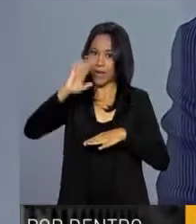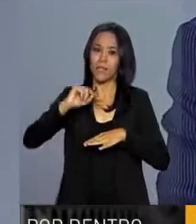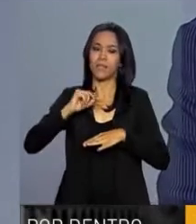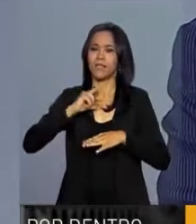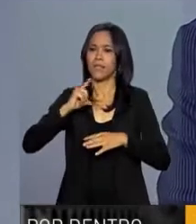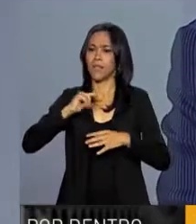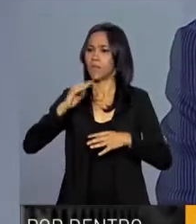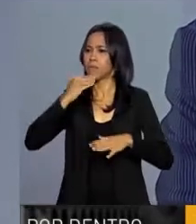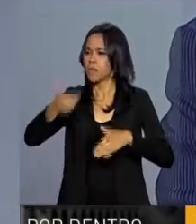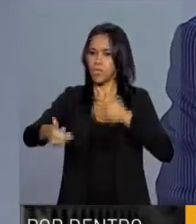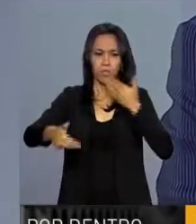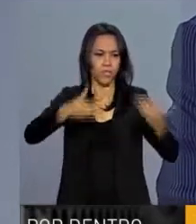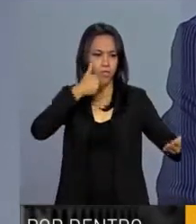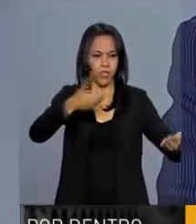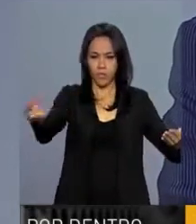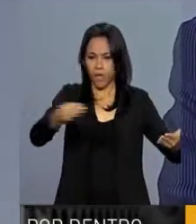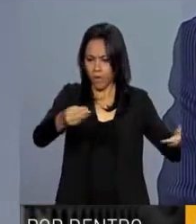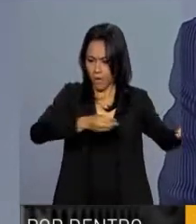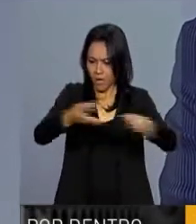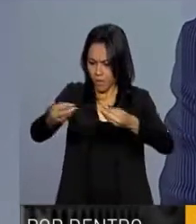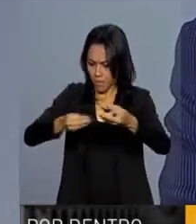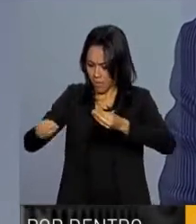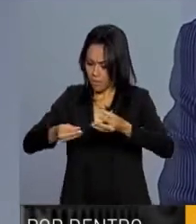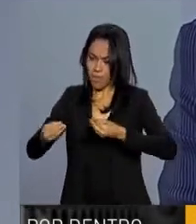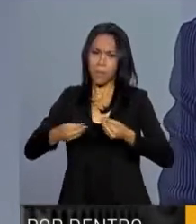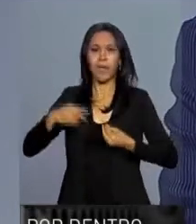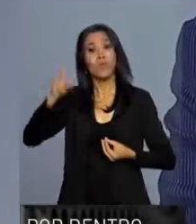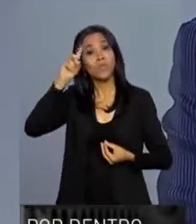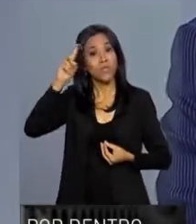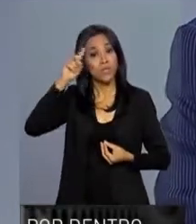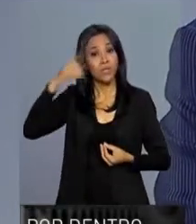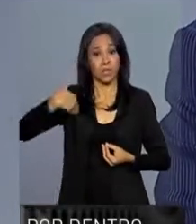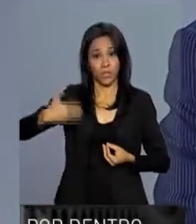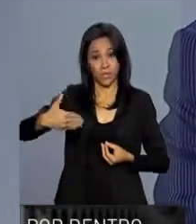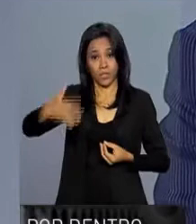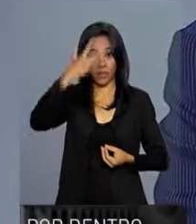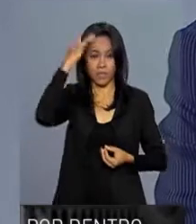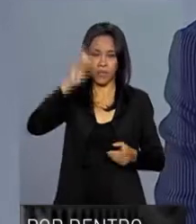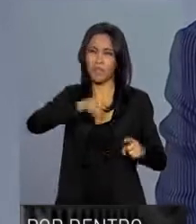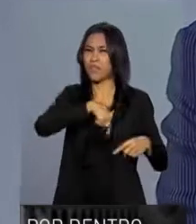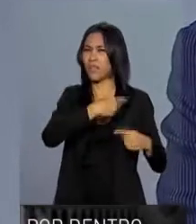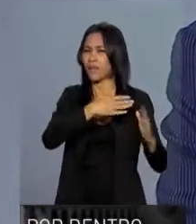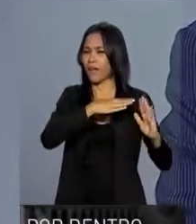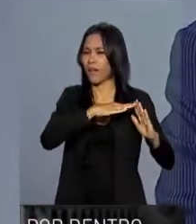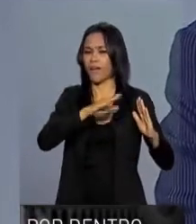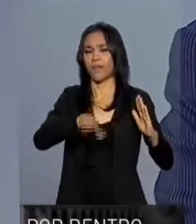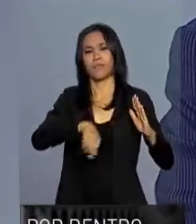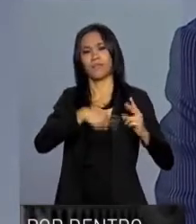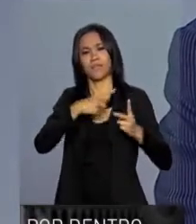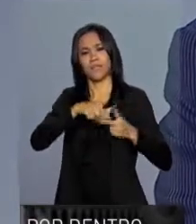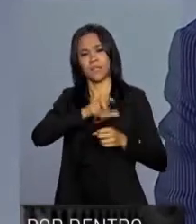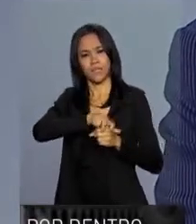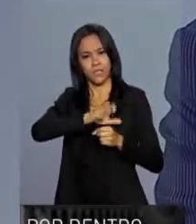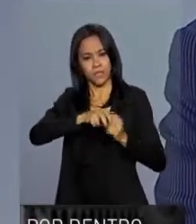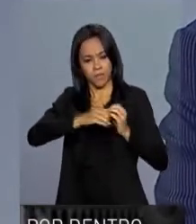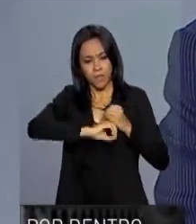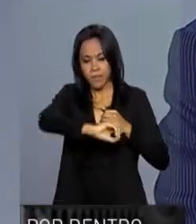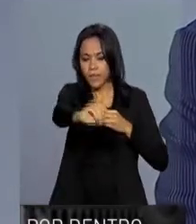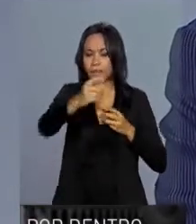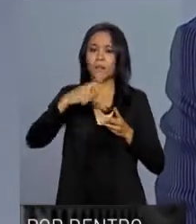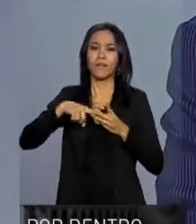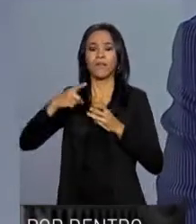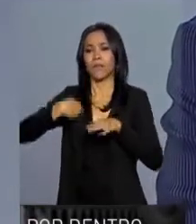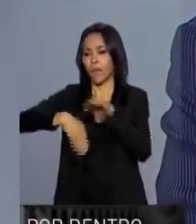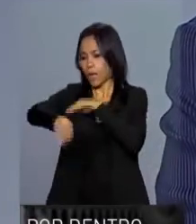demandas dos desafios o dia a dia dos cidadãos brasileiros desde habitação passa pelo saneamento e mobilidade com